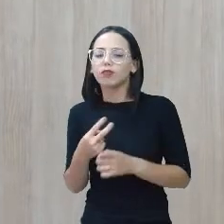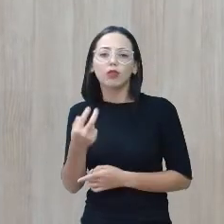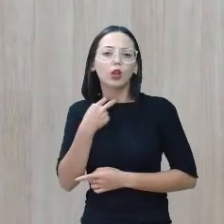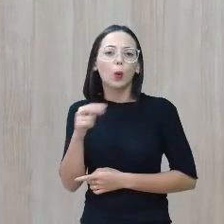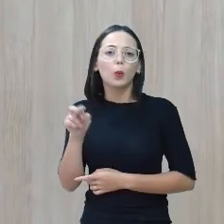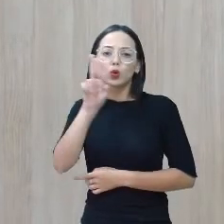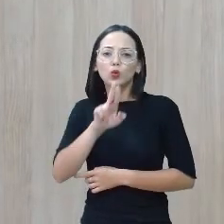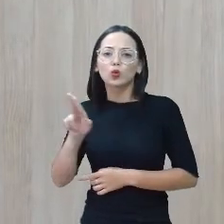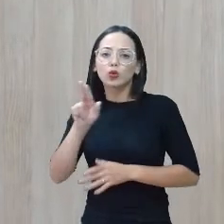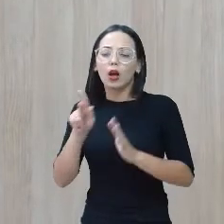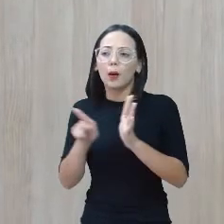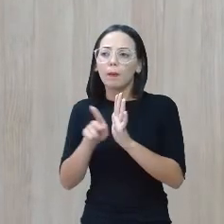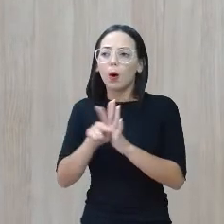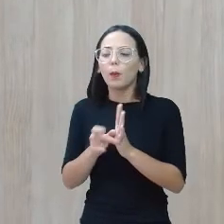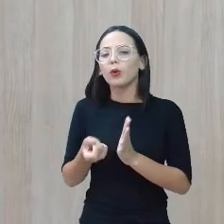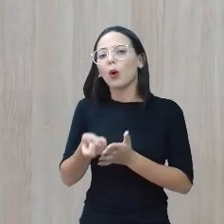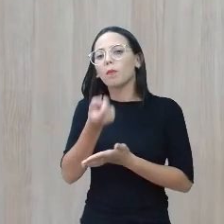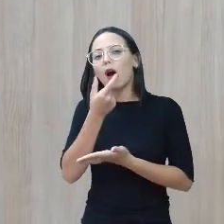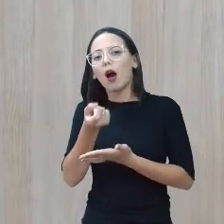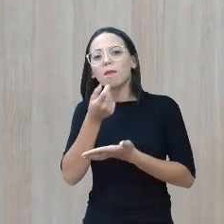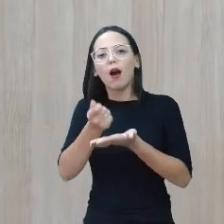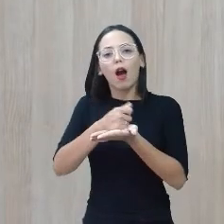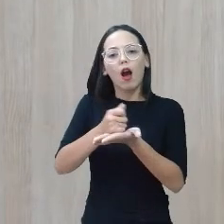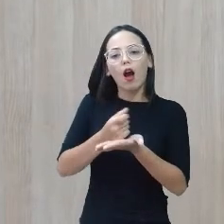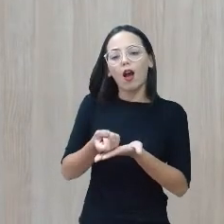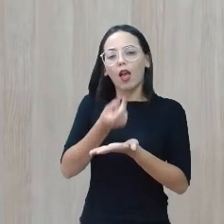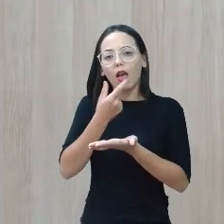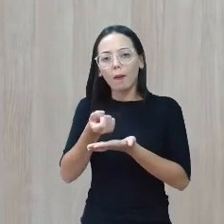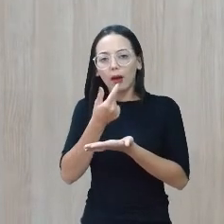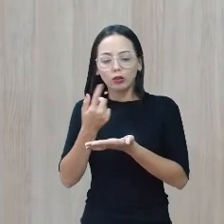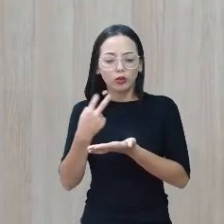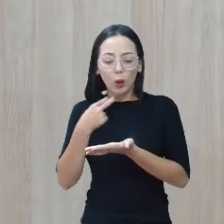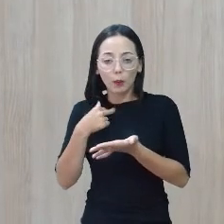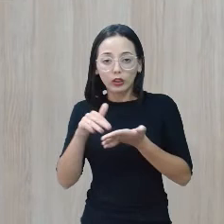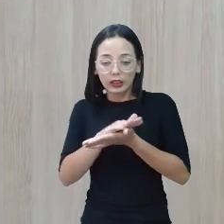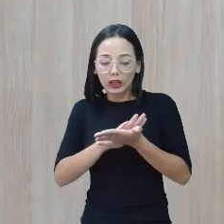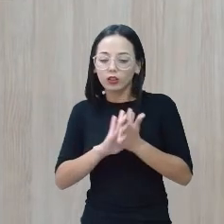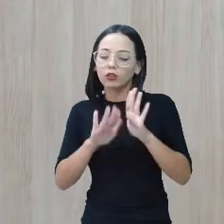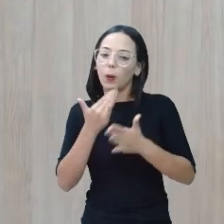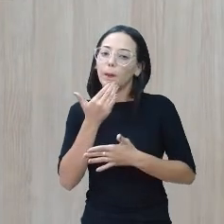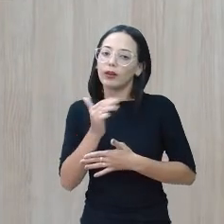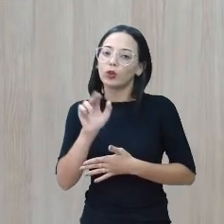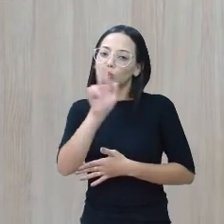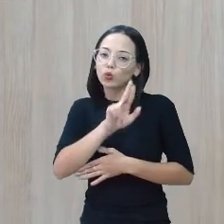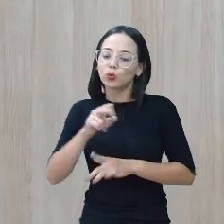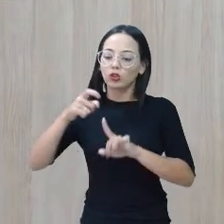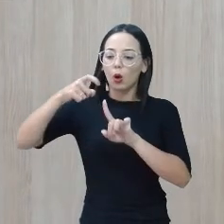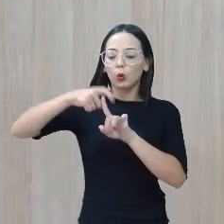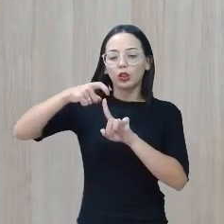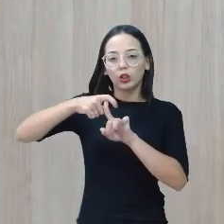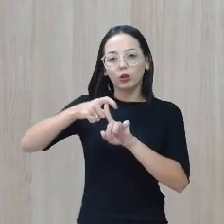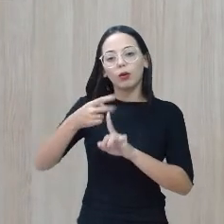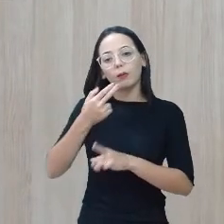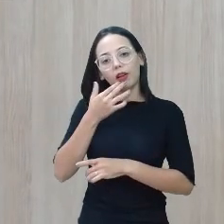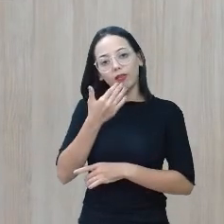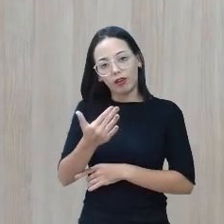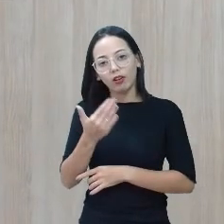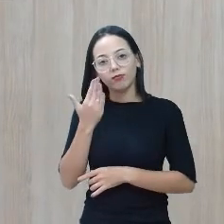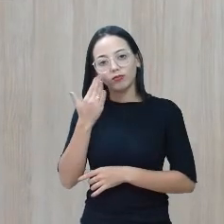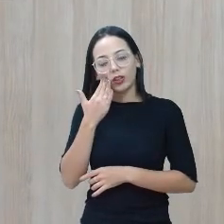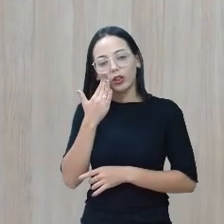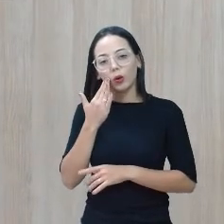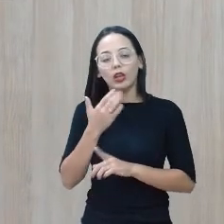usar hormônio, que é através das pílulas anticoncepcionais, então elas preferem usar esse método que não